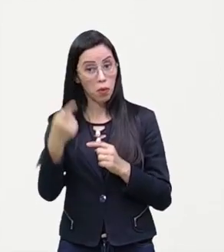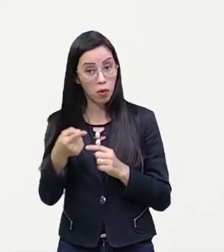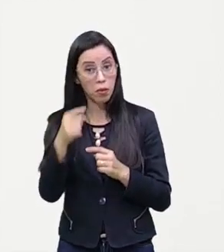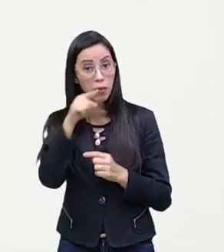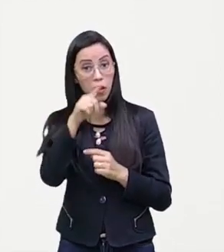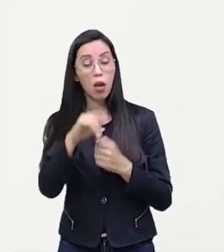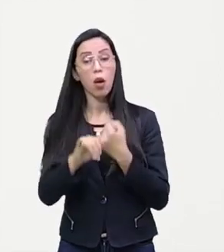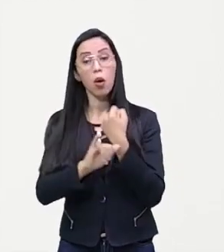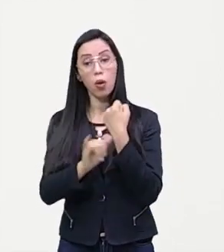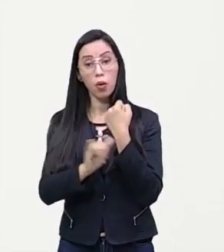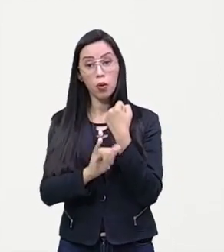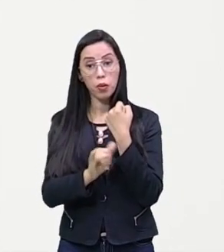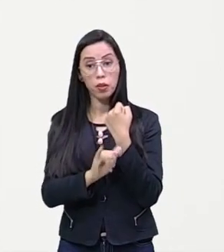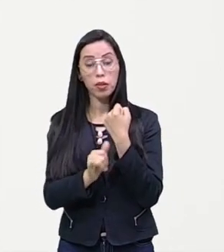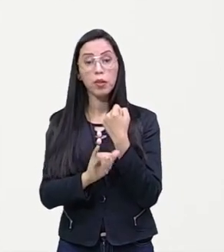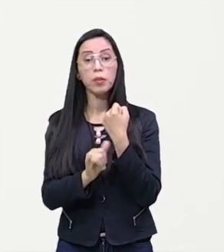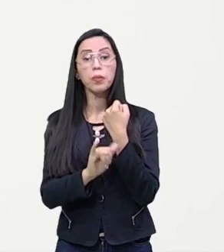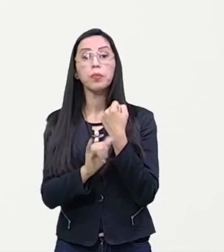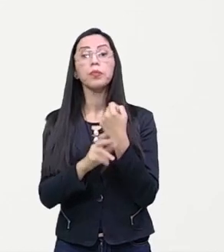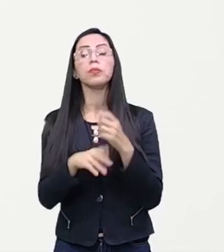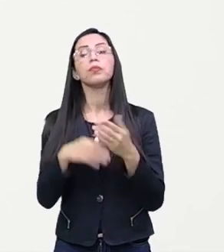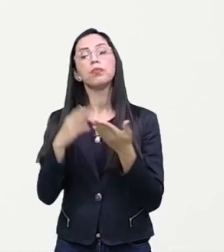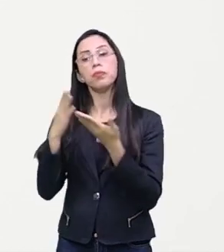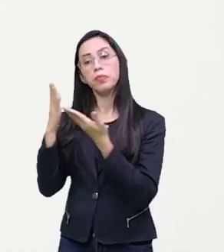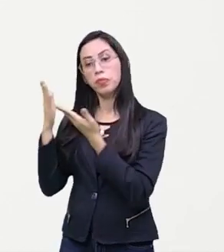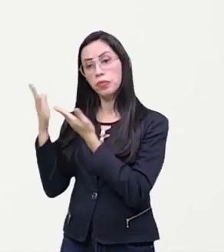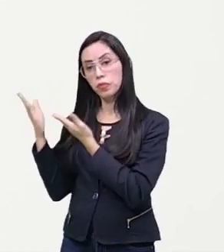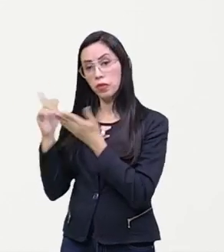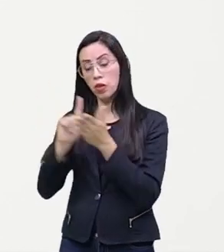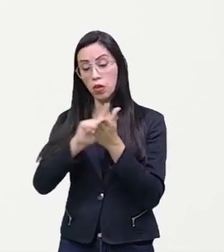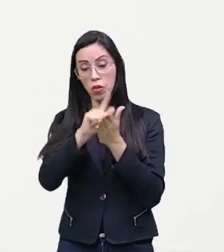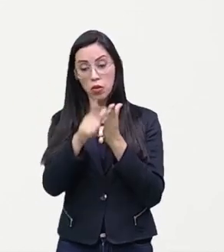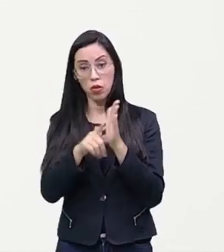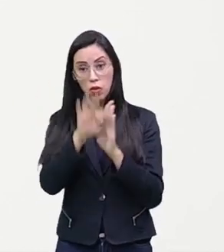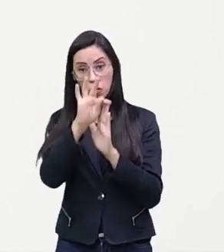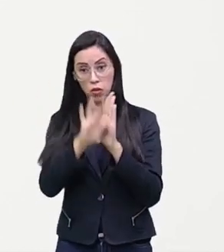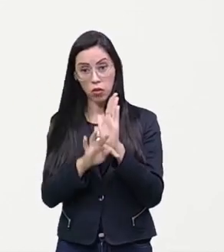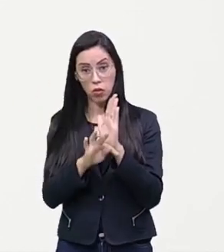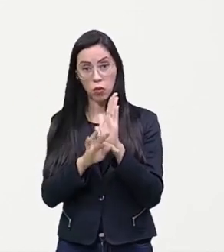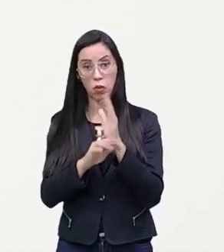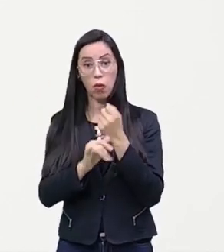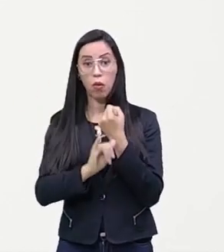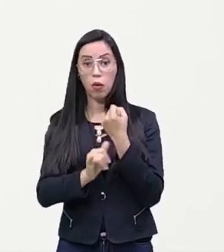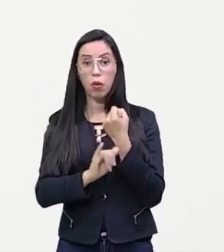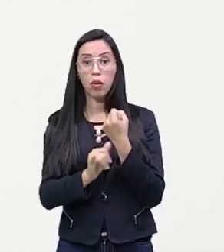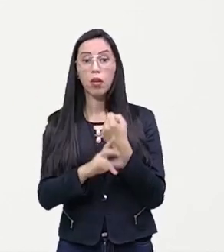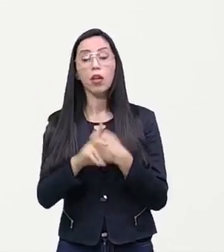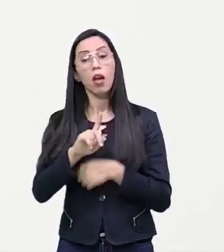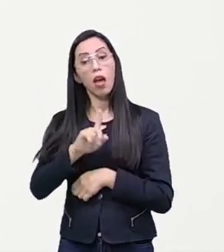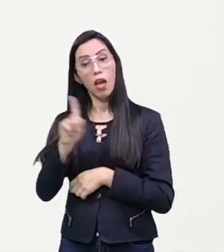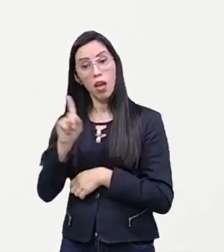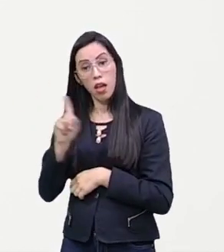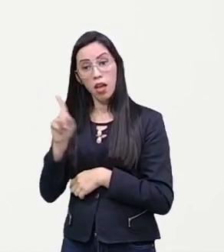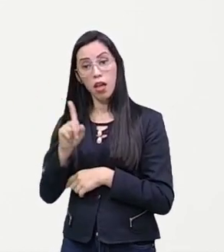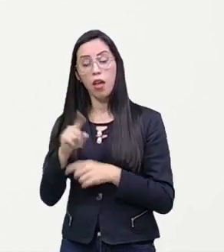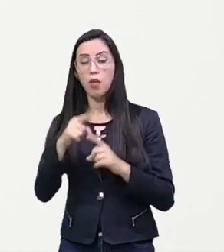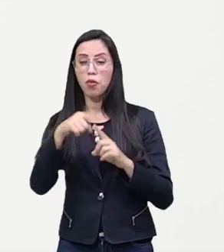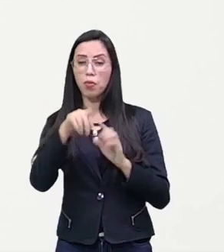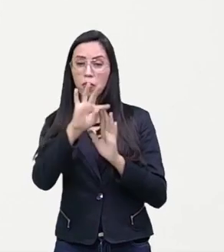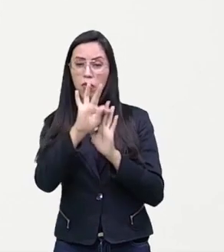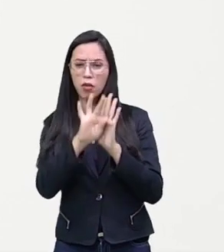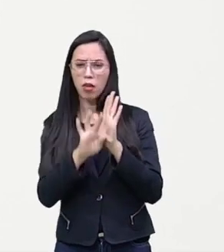Crônica. Vamos lá. Mais um gênero textual, crônica. A crônica é um tipo de texto que